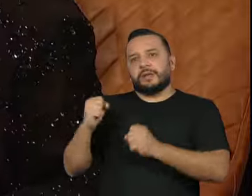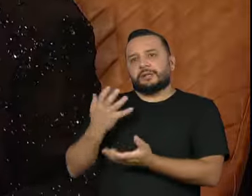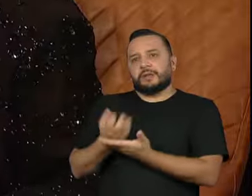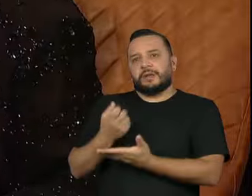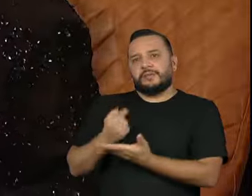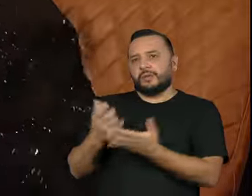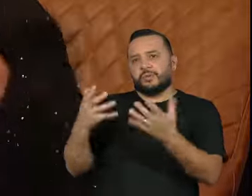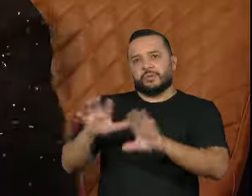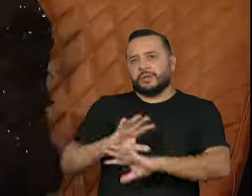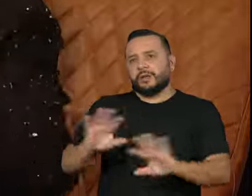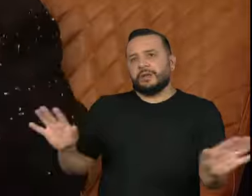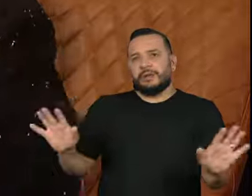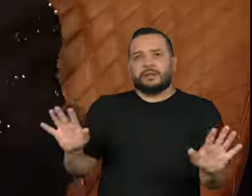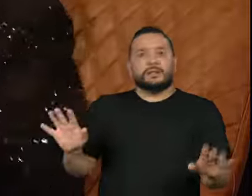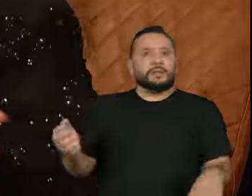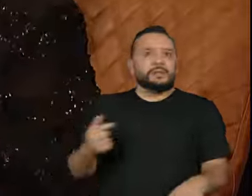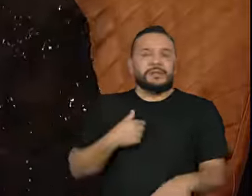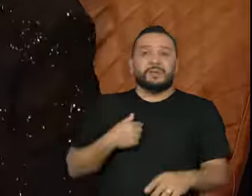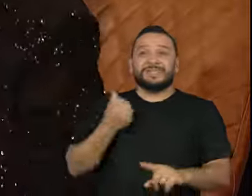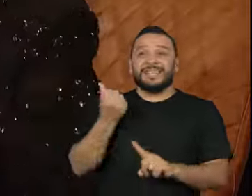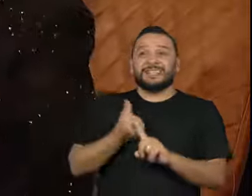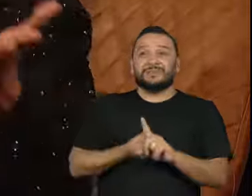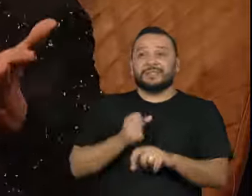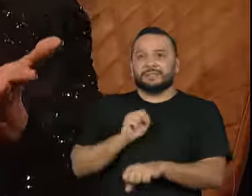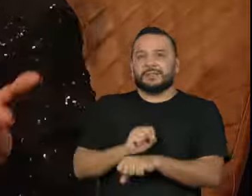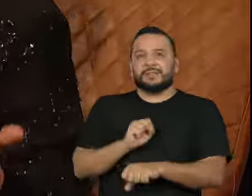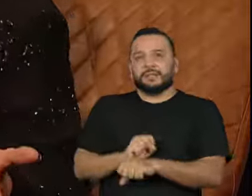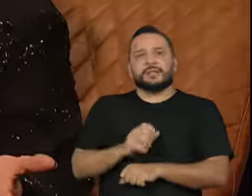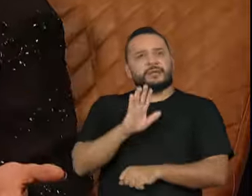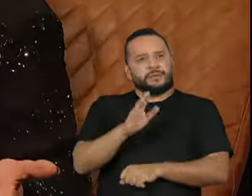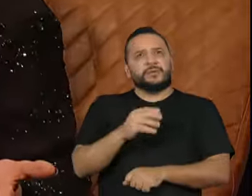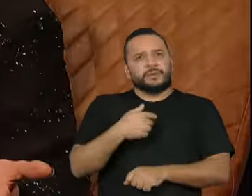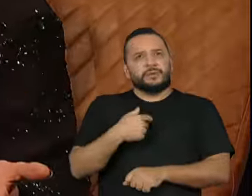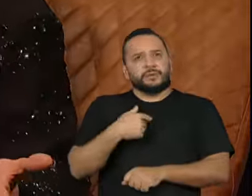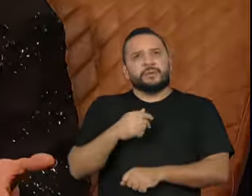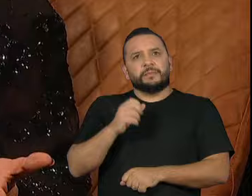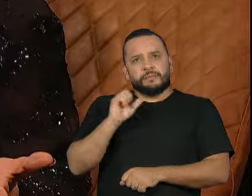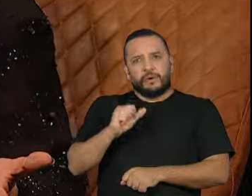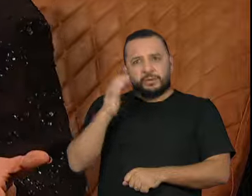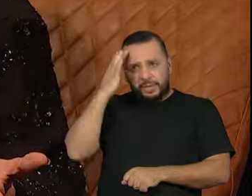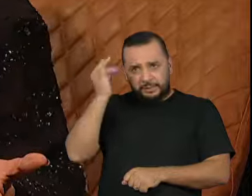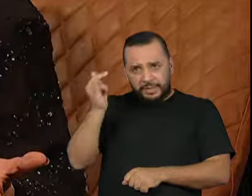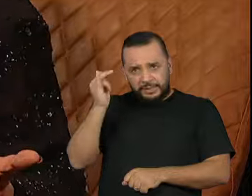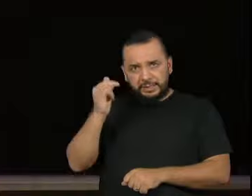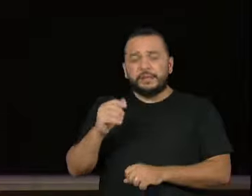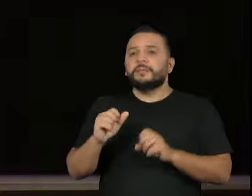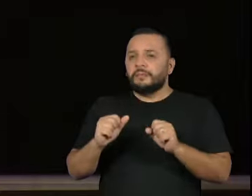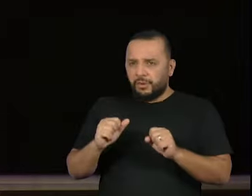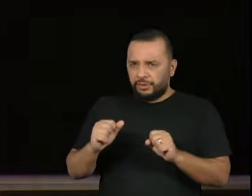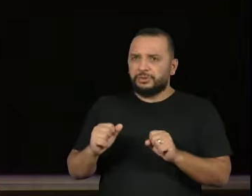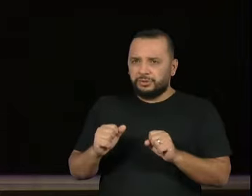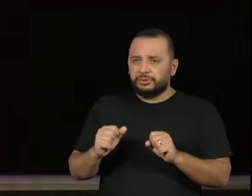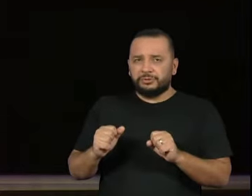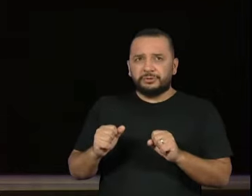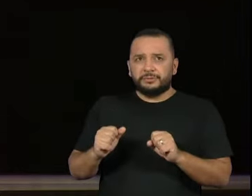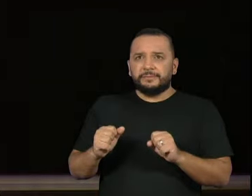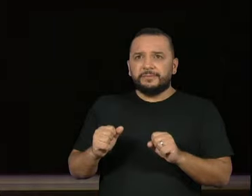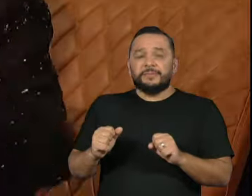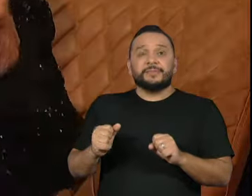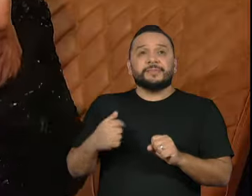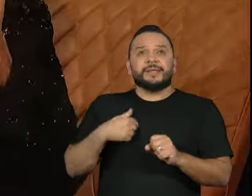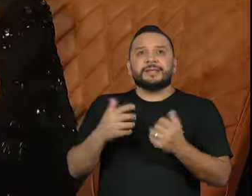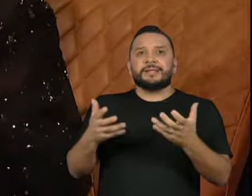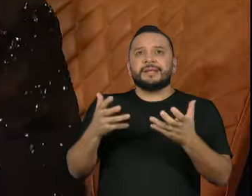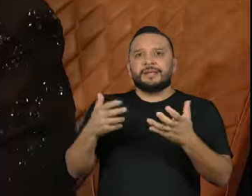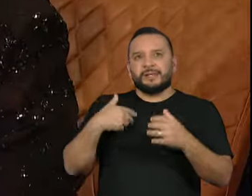grave. E eu ali, mais de 6 meses. Foi quando ele disse, pode ir amanhã para a gravadora? Lógico que pode. Mas eles queriam uma